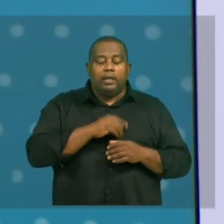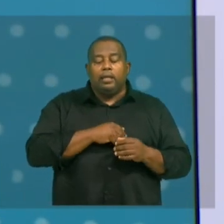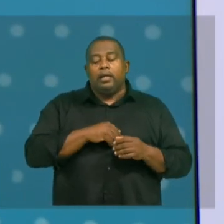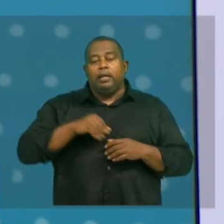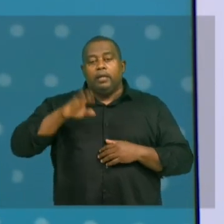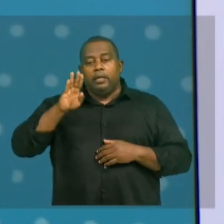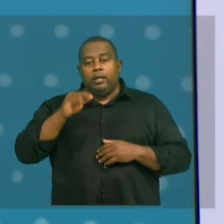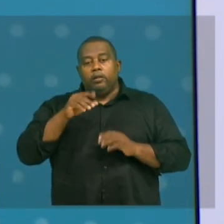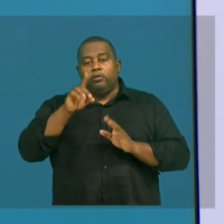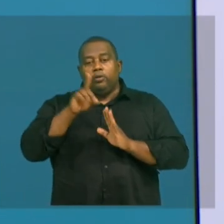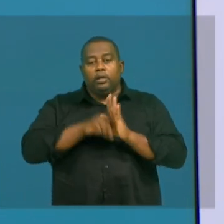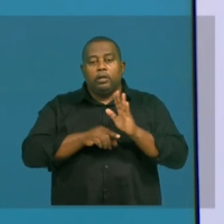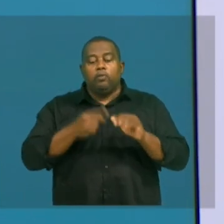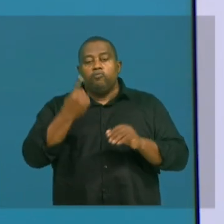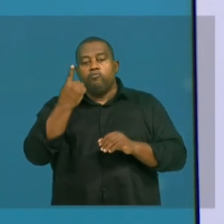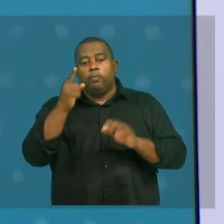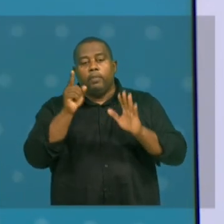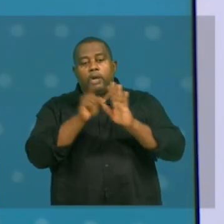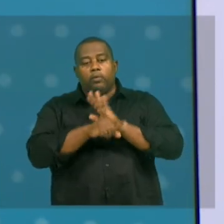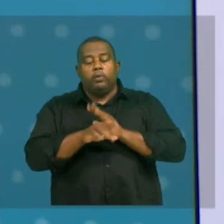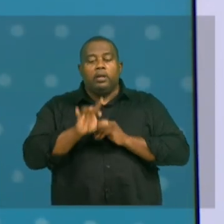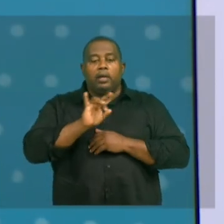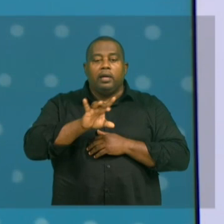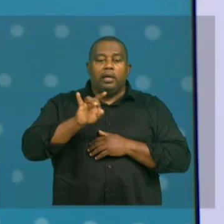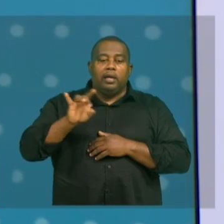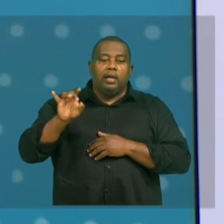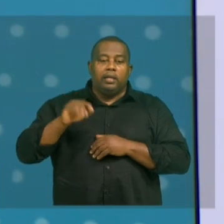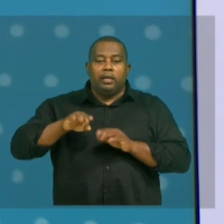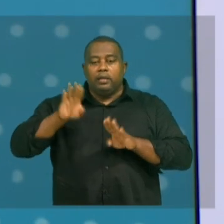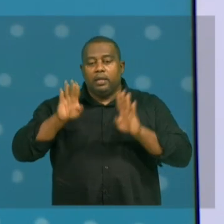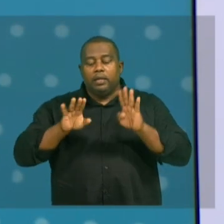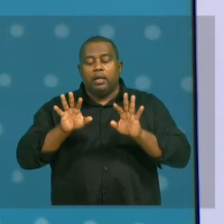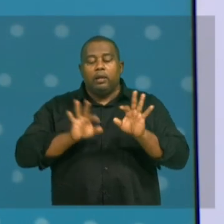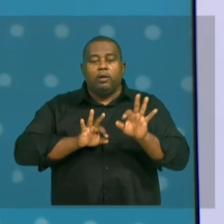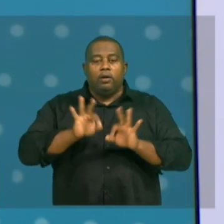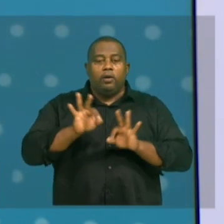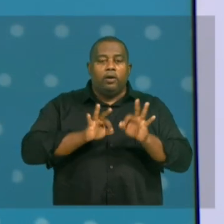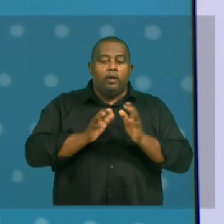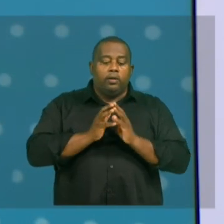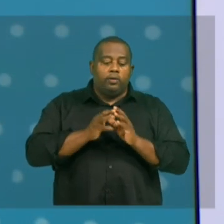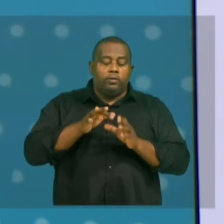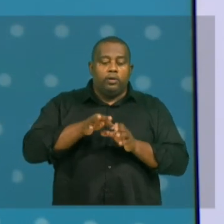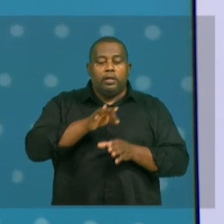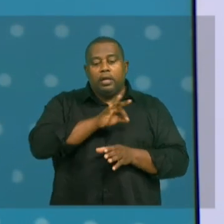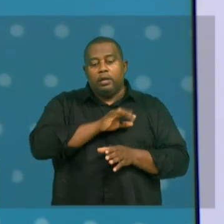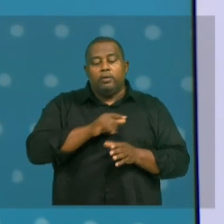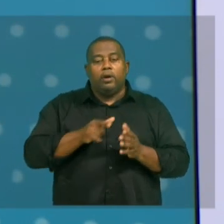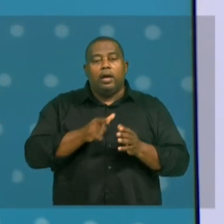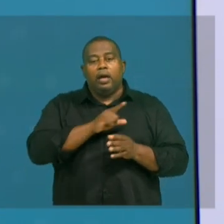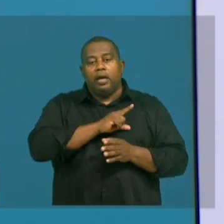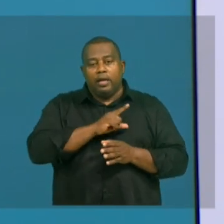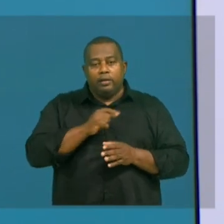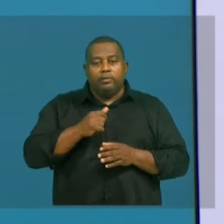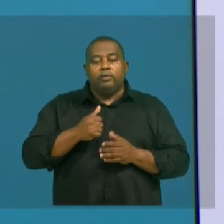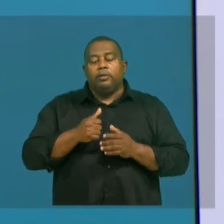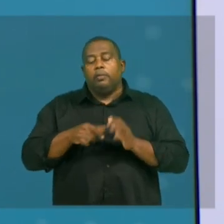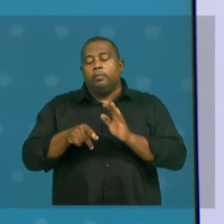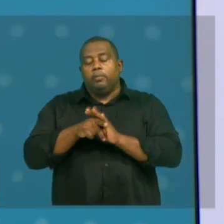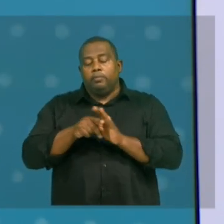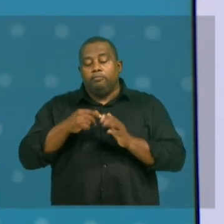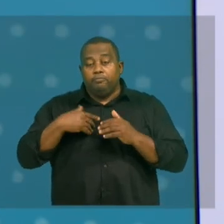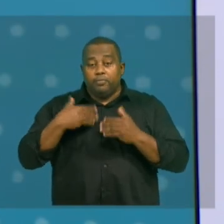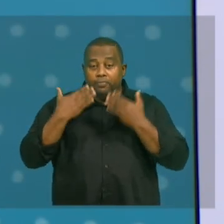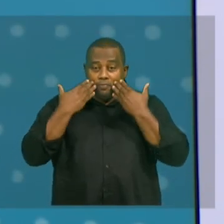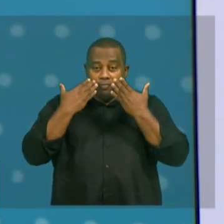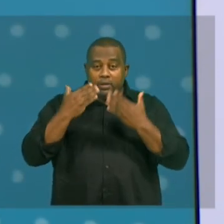pergunta para outra candidata de acordo com a ordem do sorteio realizado previamente na presença dos representantes dos